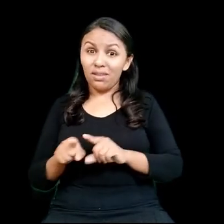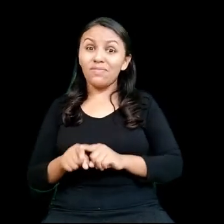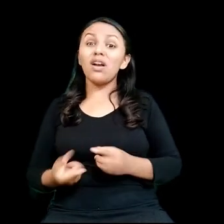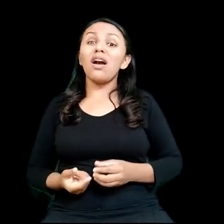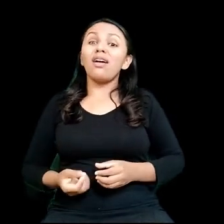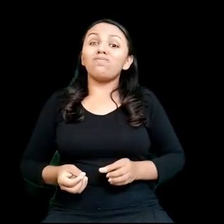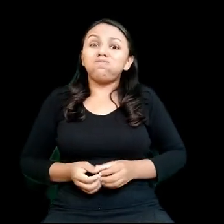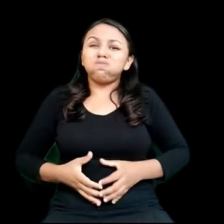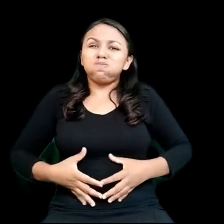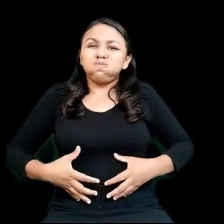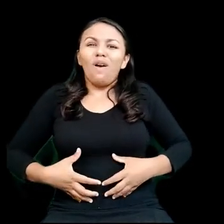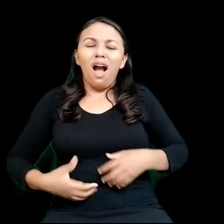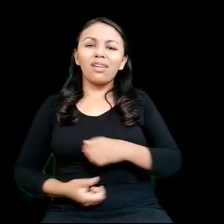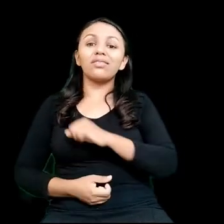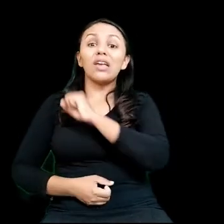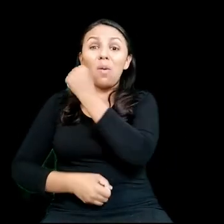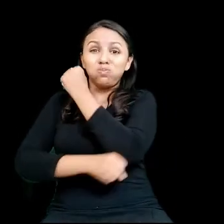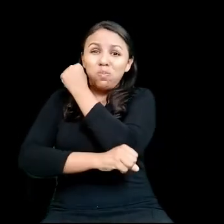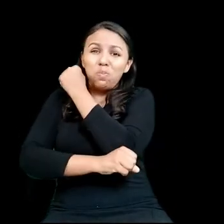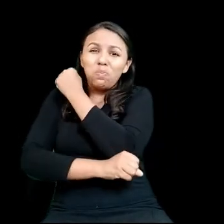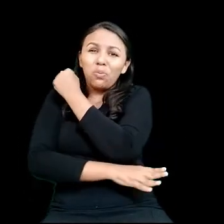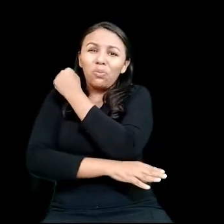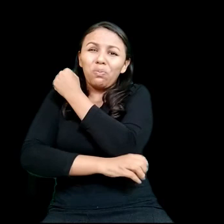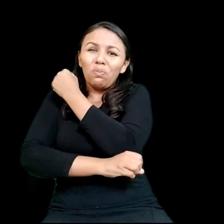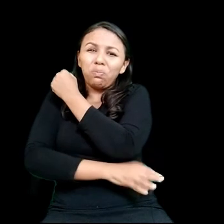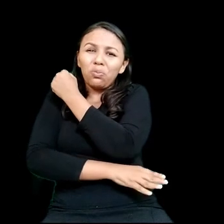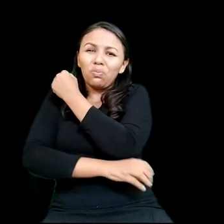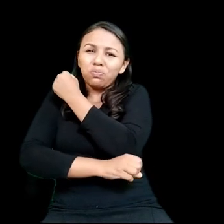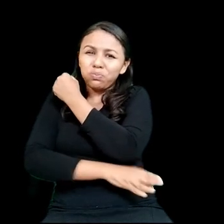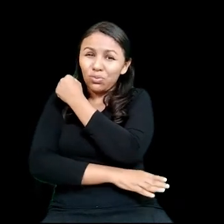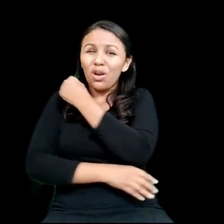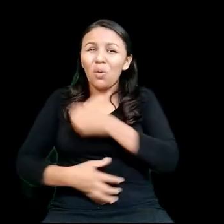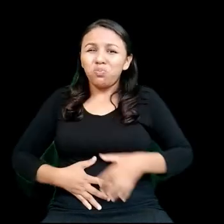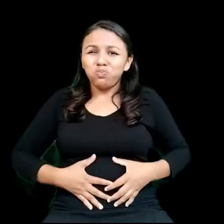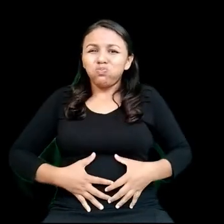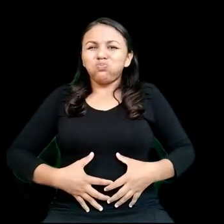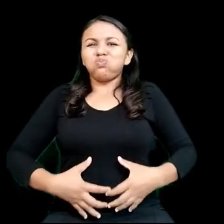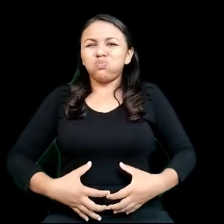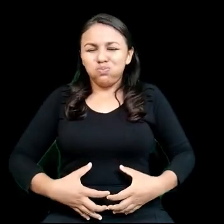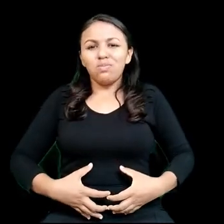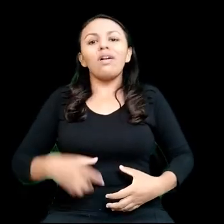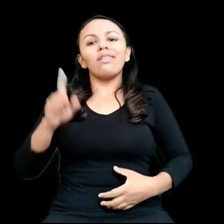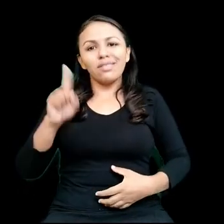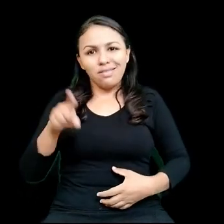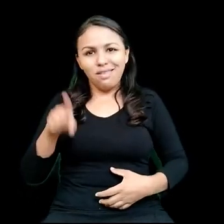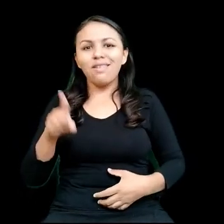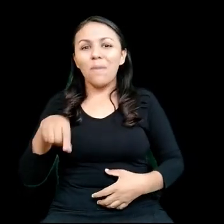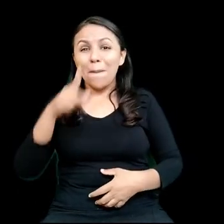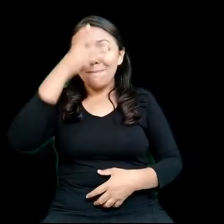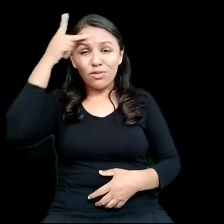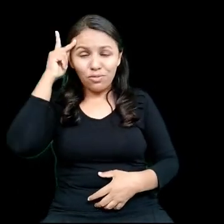Essa produção de gases leva a flatulência, distensão abdominal, que são recorrentes